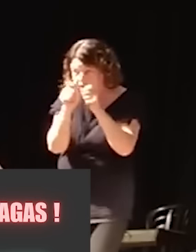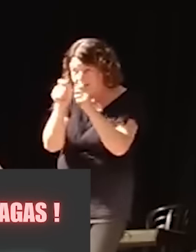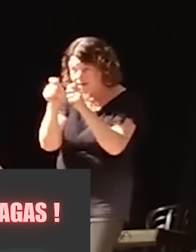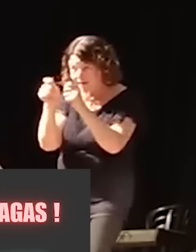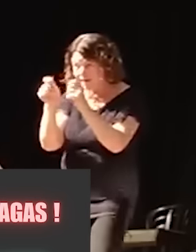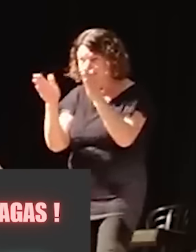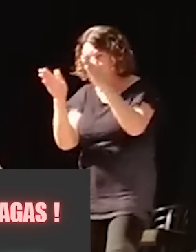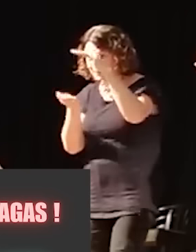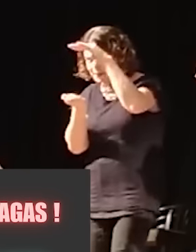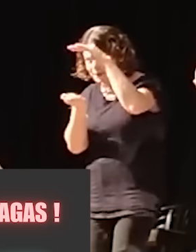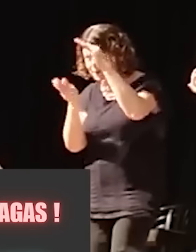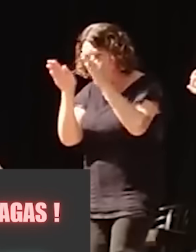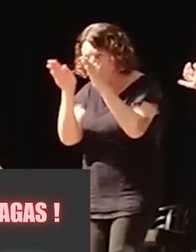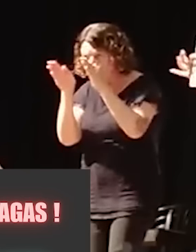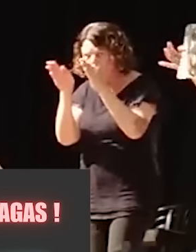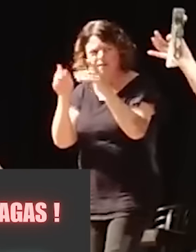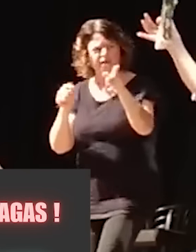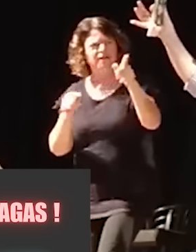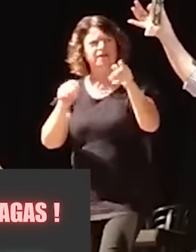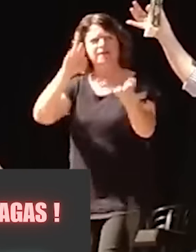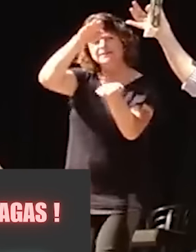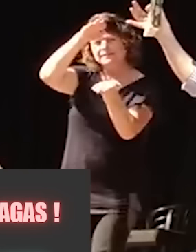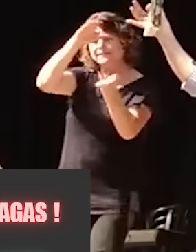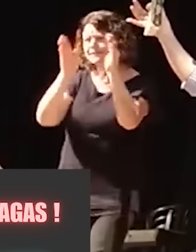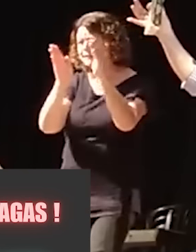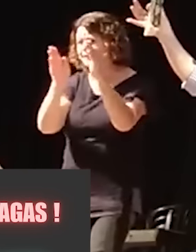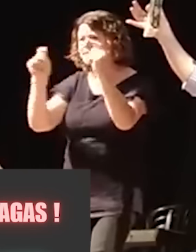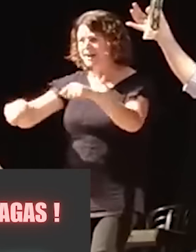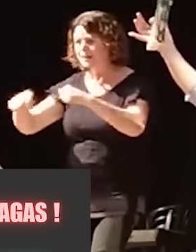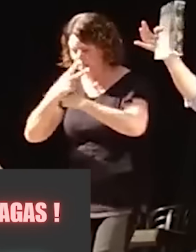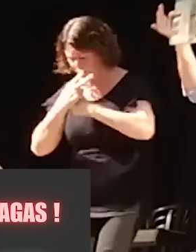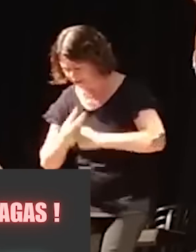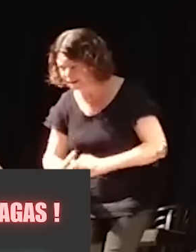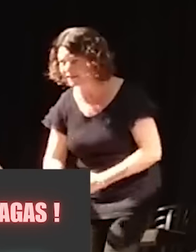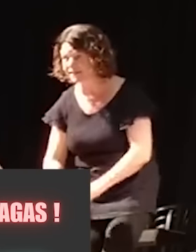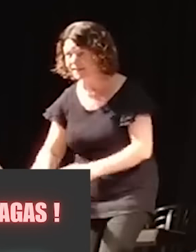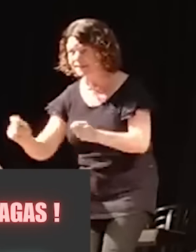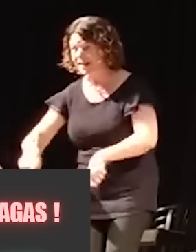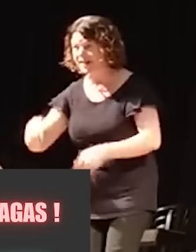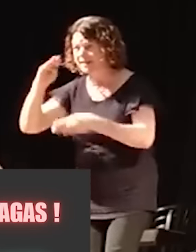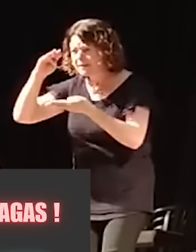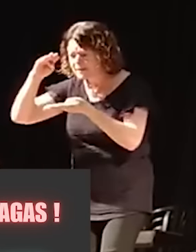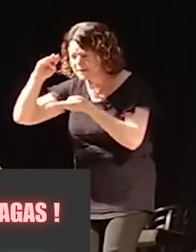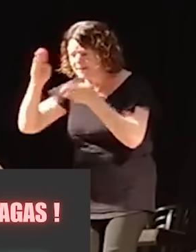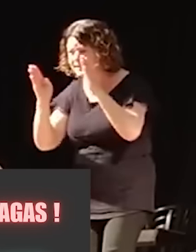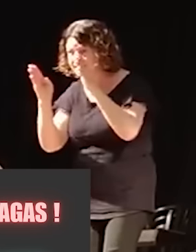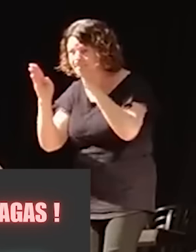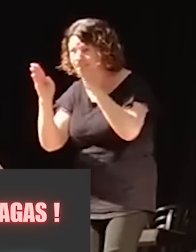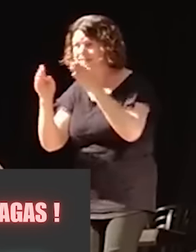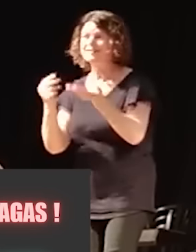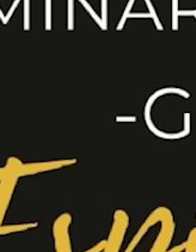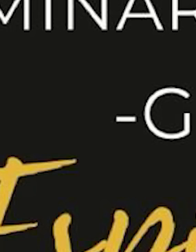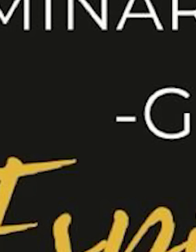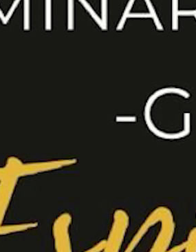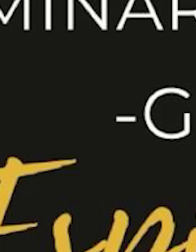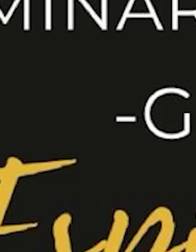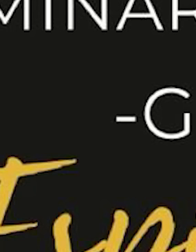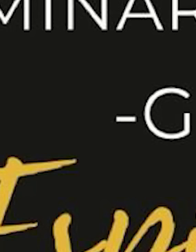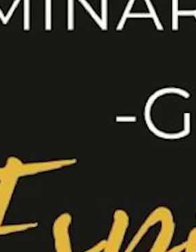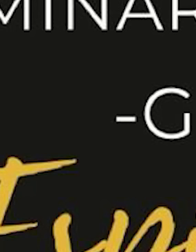de vocês ó o tamanho do meu escudinho por que que tem pessoas que são